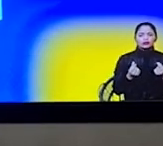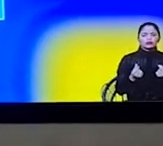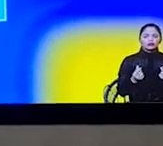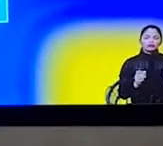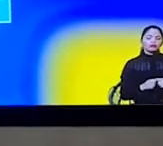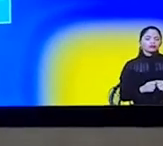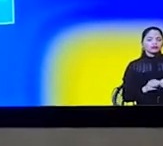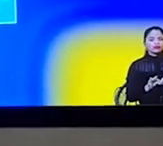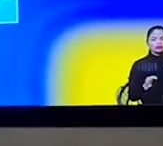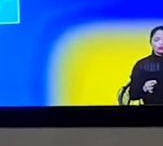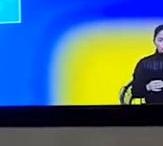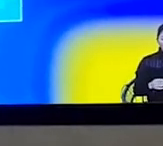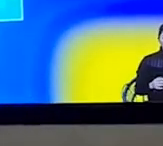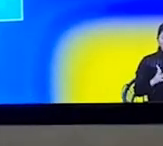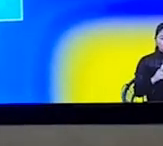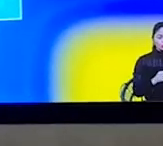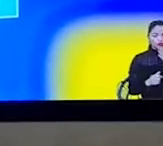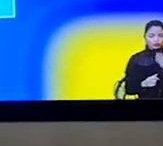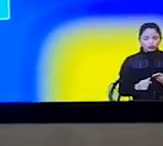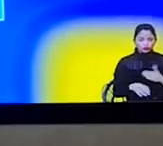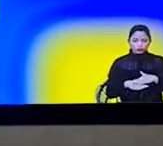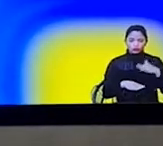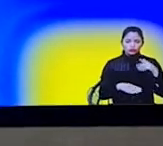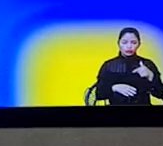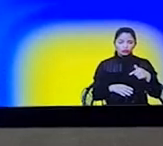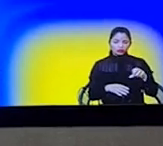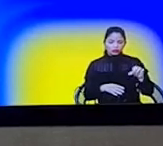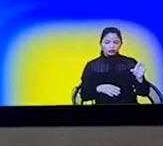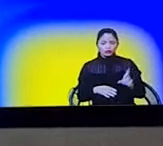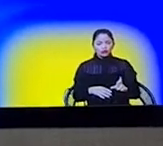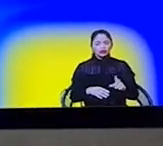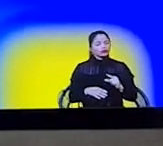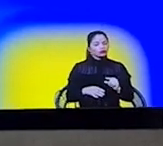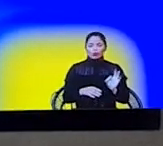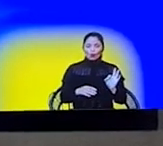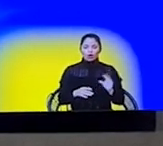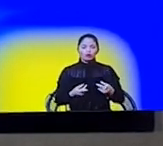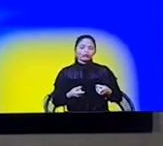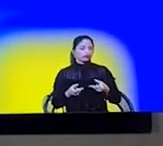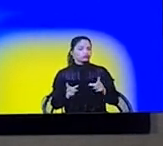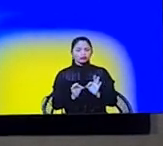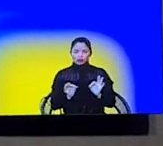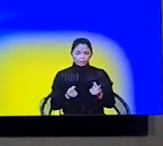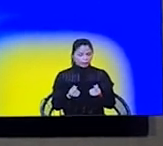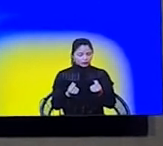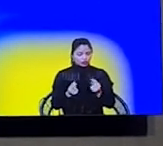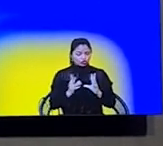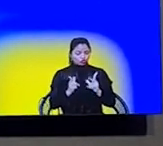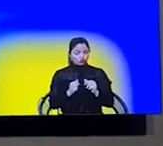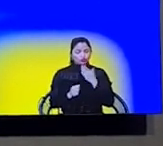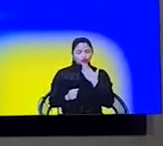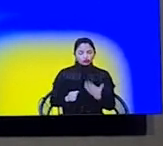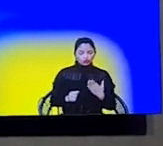simplificar aqui a sua vida, a gente vai cobrar em todos os pedidos acima de R$79. Obviamente, não é o valor de custo, porque eu vou cobrar em todos os pedidos e vou dar